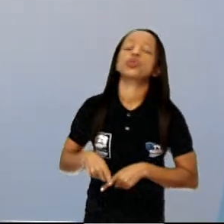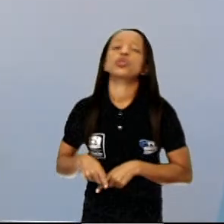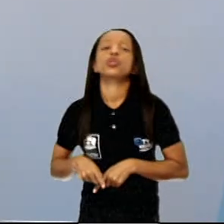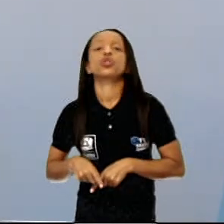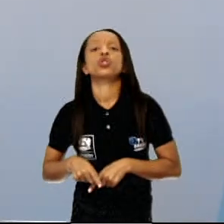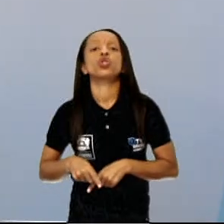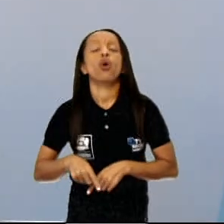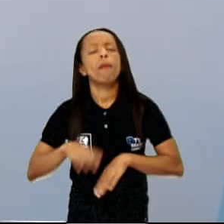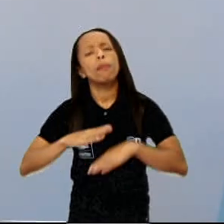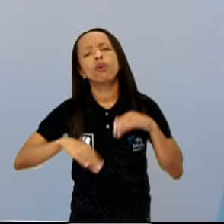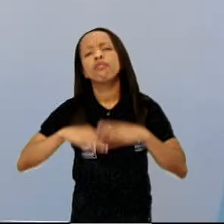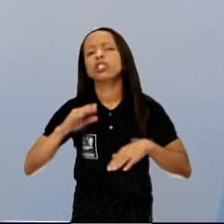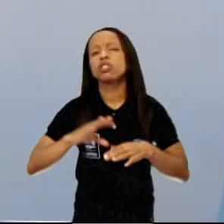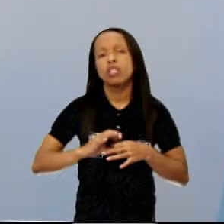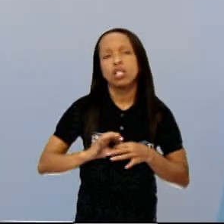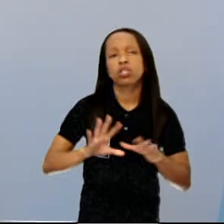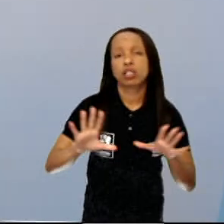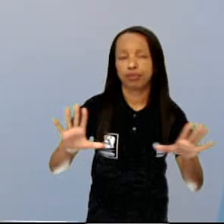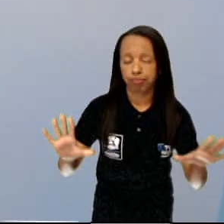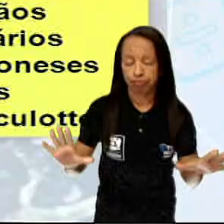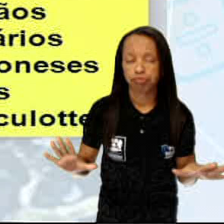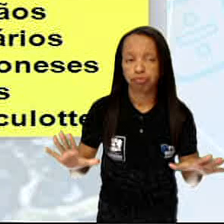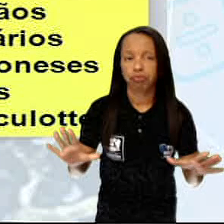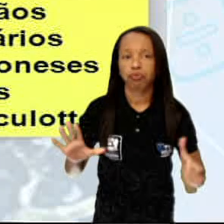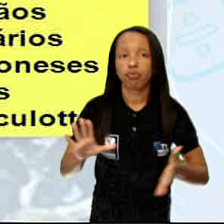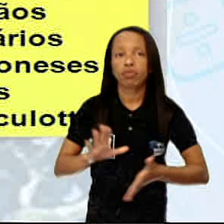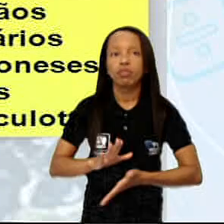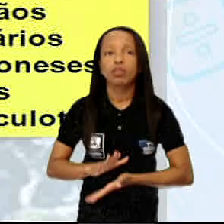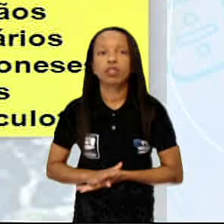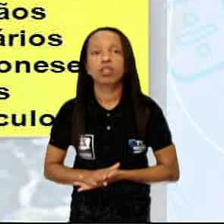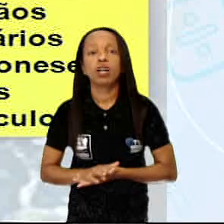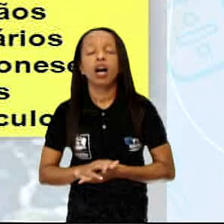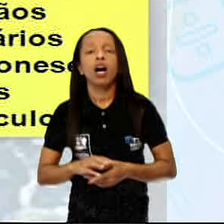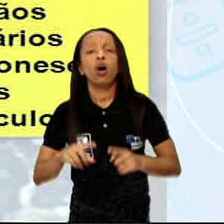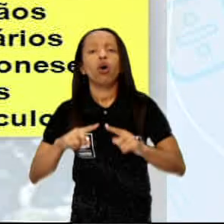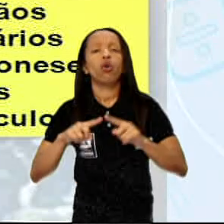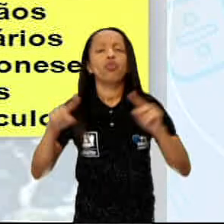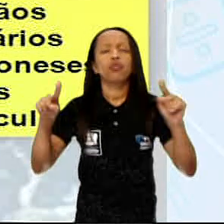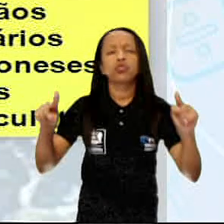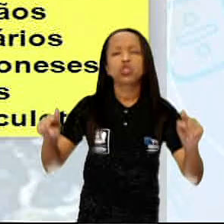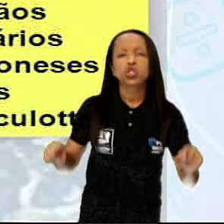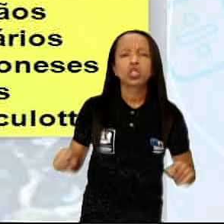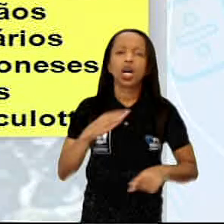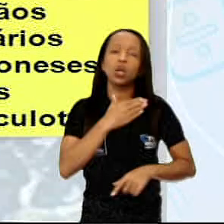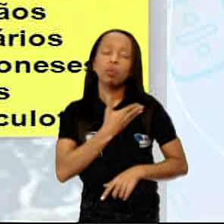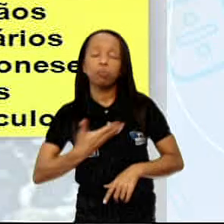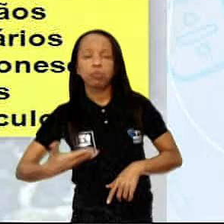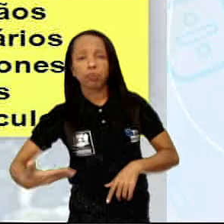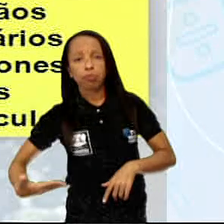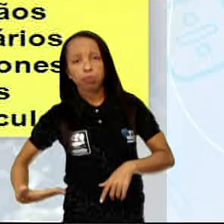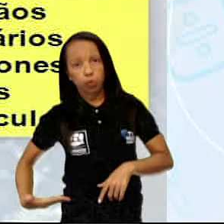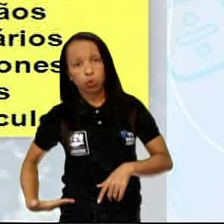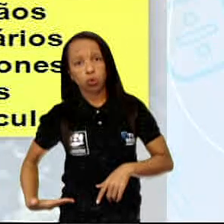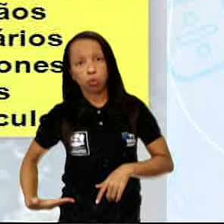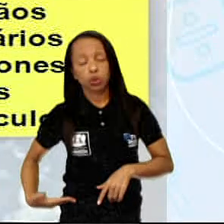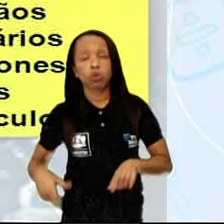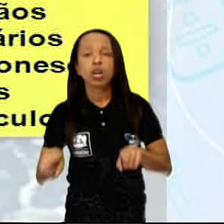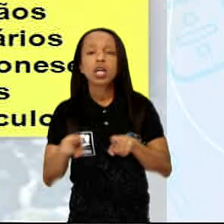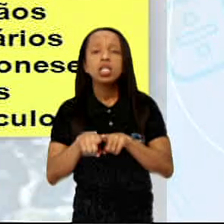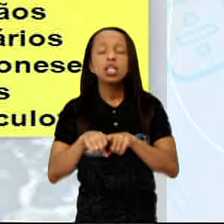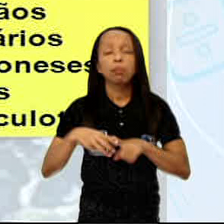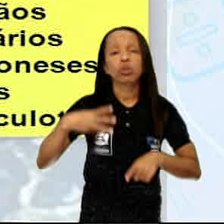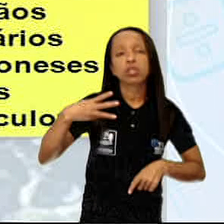própria. Funcionário público. A gente tem ainda a baixa burguesia, que eram os pequenos comerciantes, e um grupo